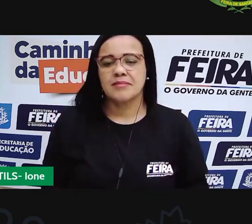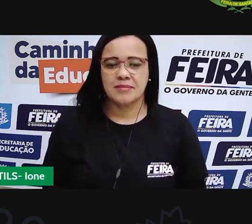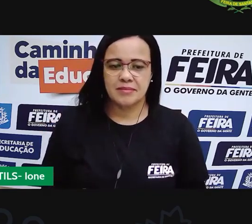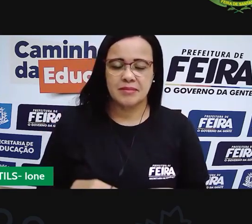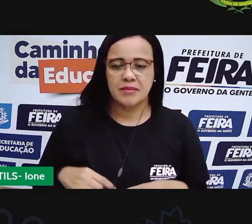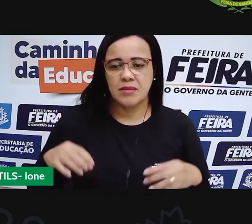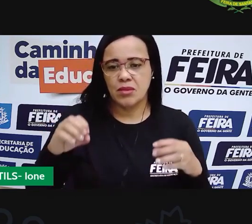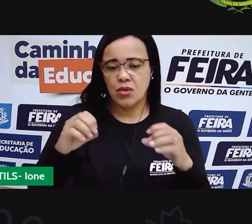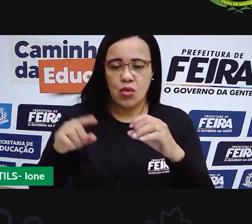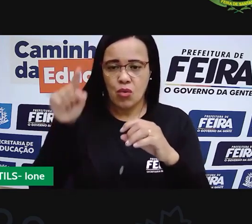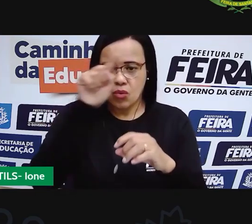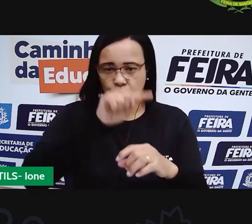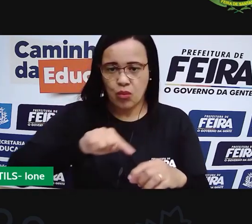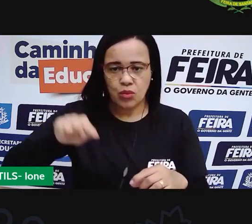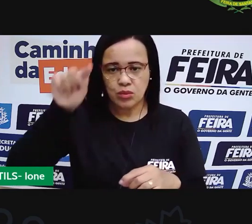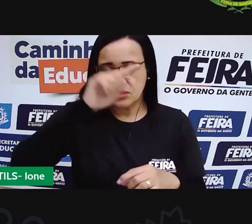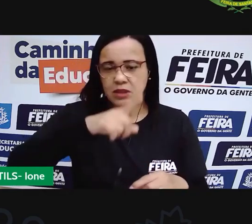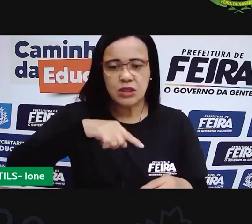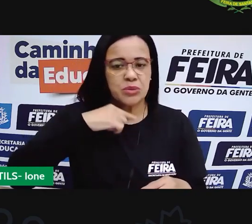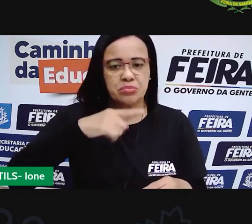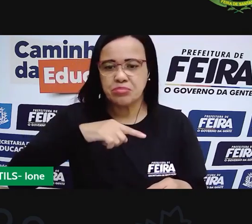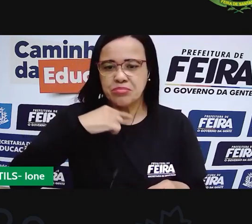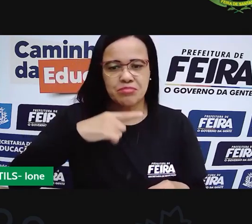figuras: triângulo,